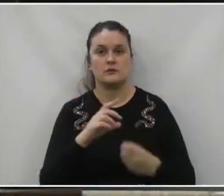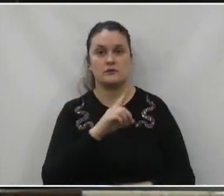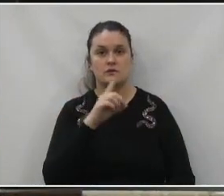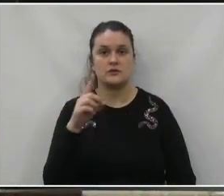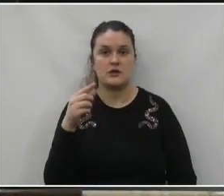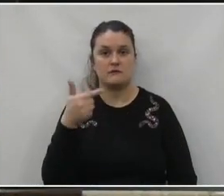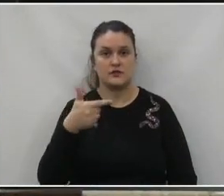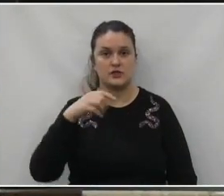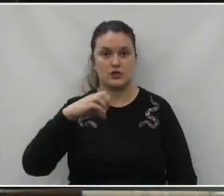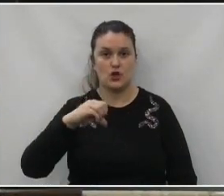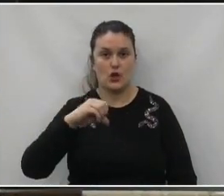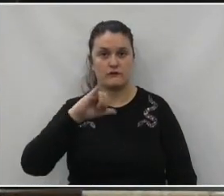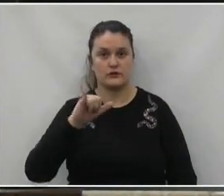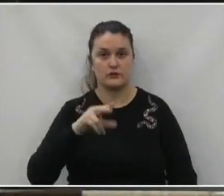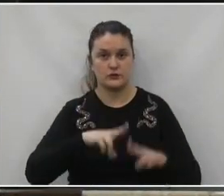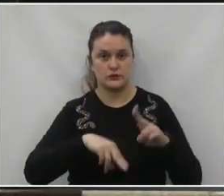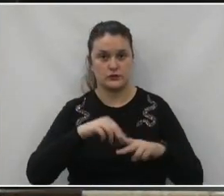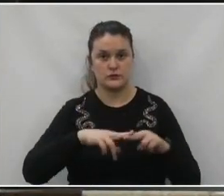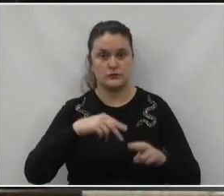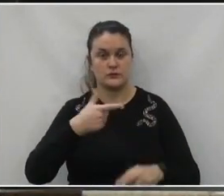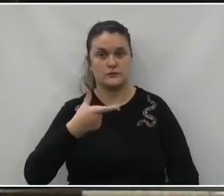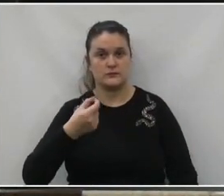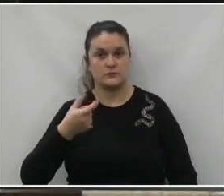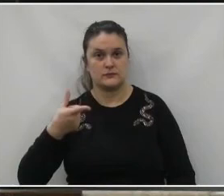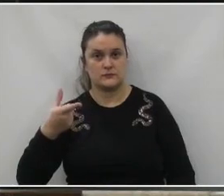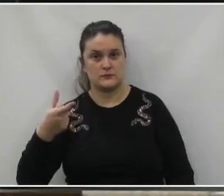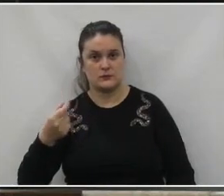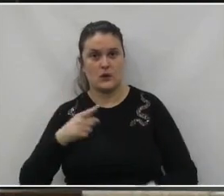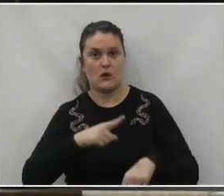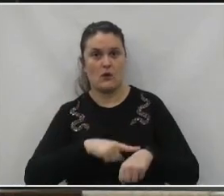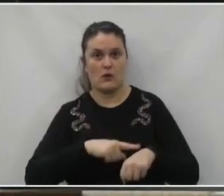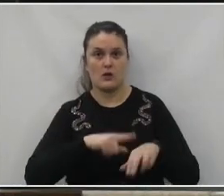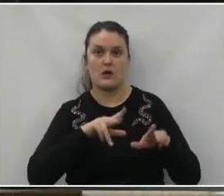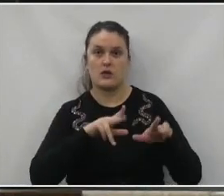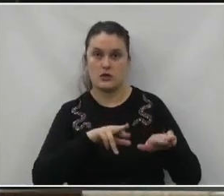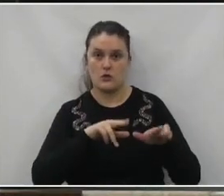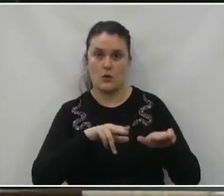dia 29 de junho de 2020, em horário